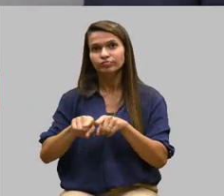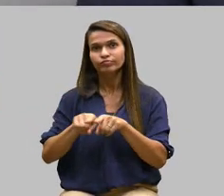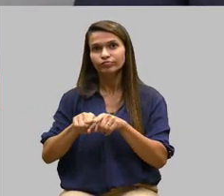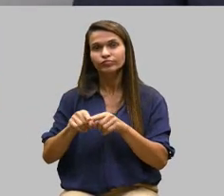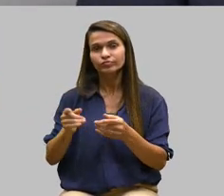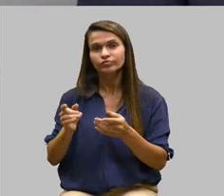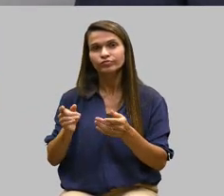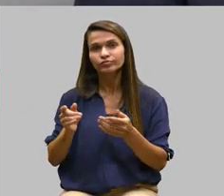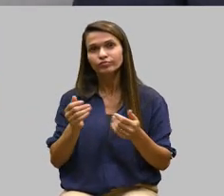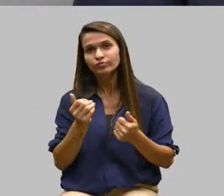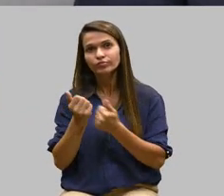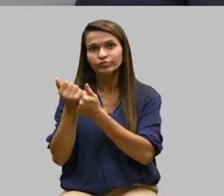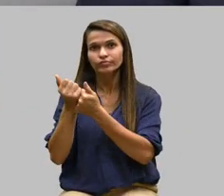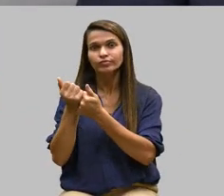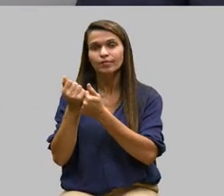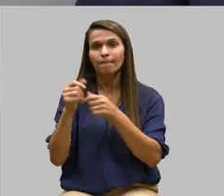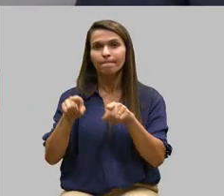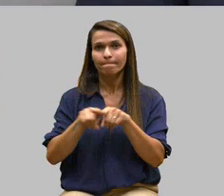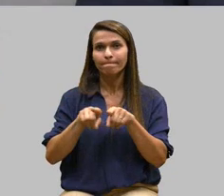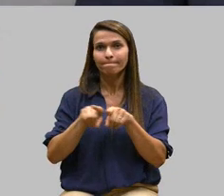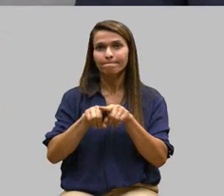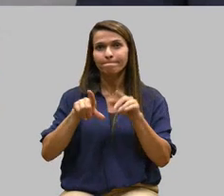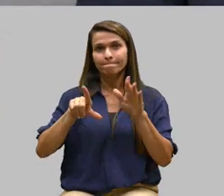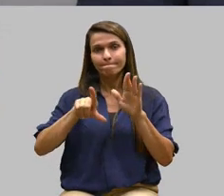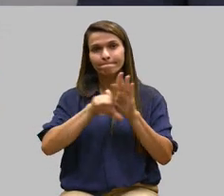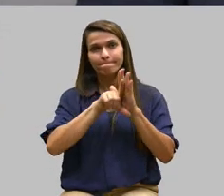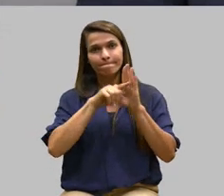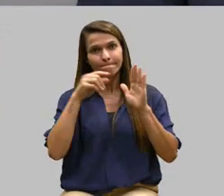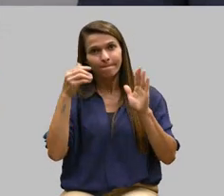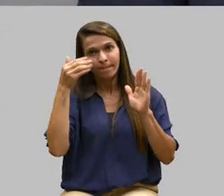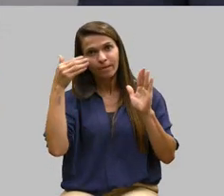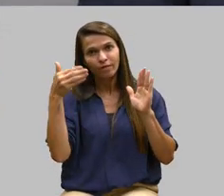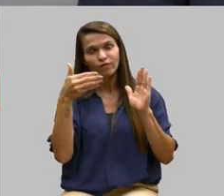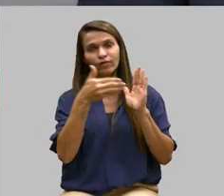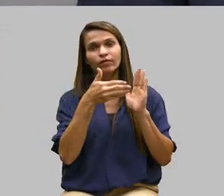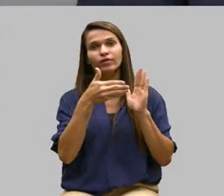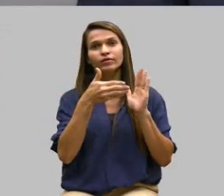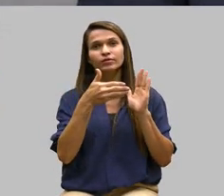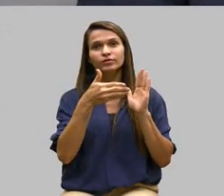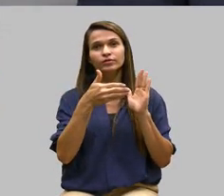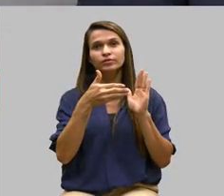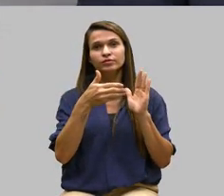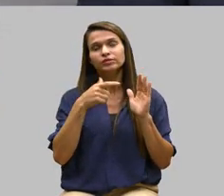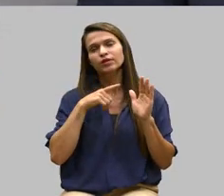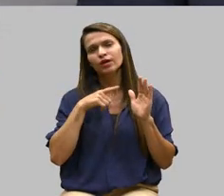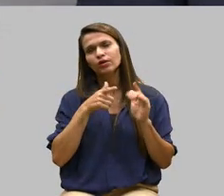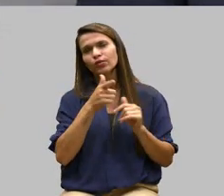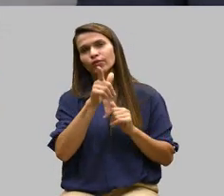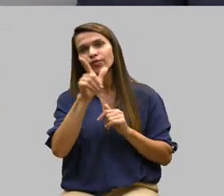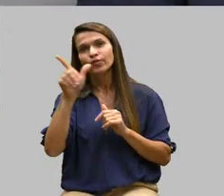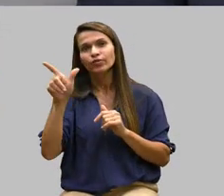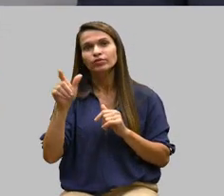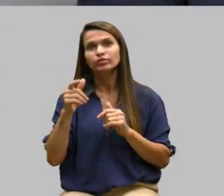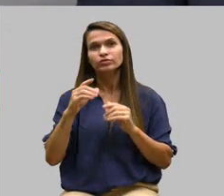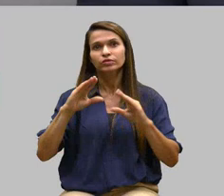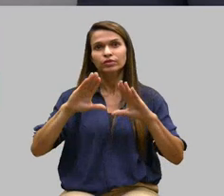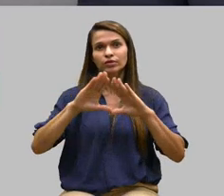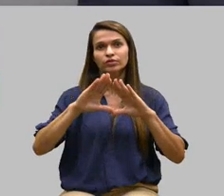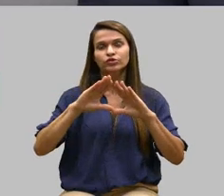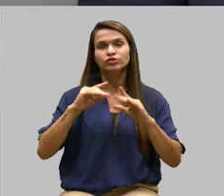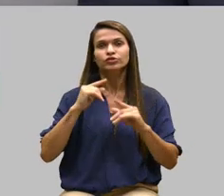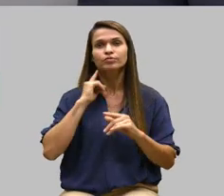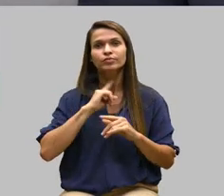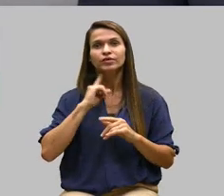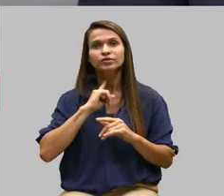auxiliares Além da questão legal em um Panorama mais abrangente o Tribunal de Justiça de Minas Gerais